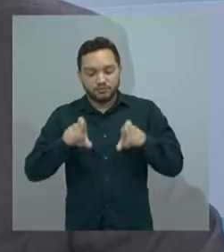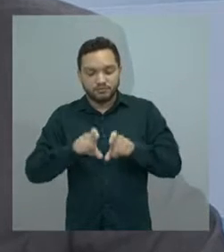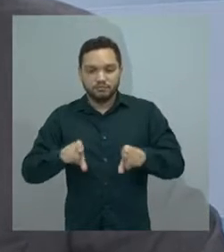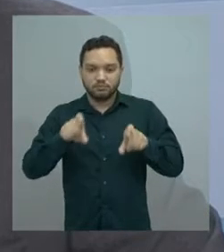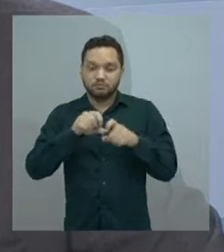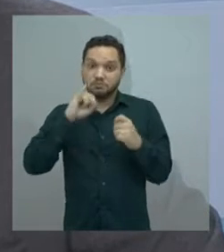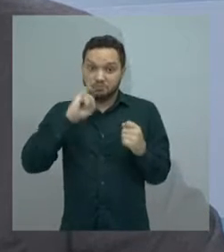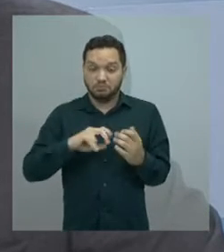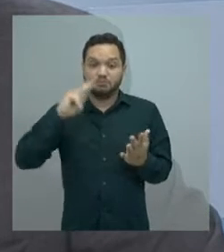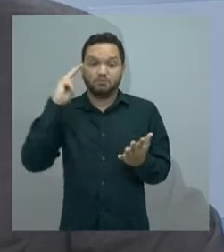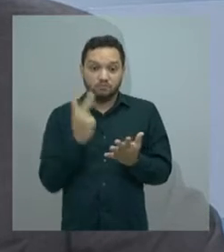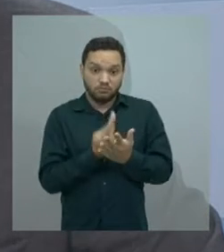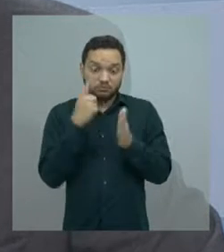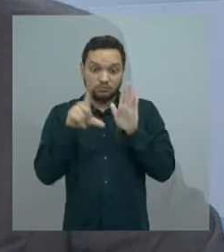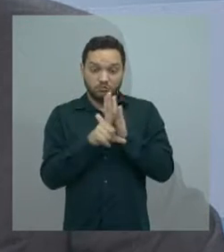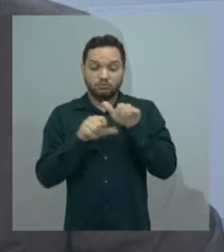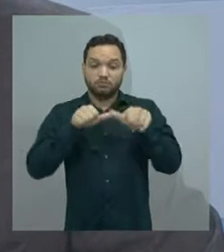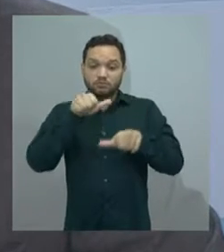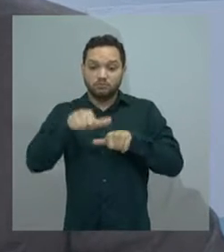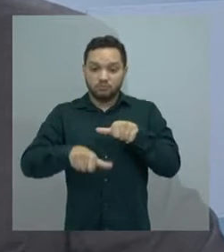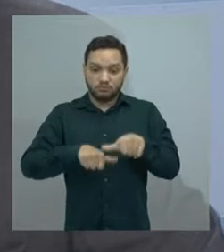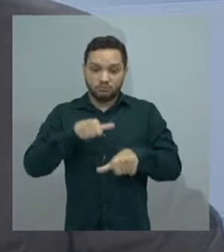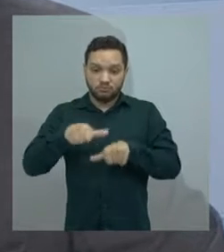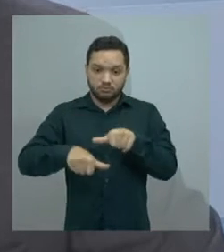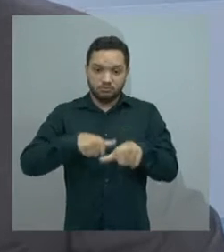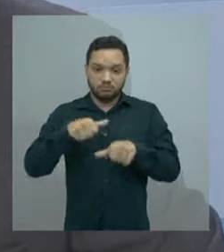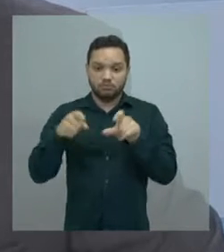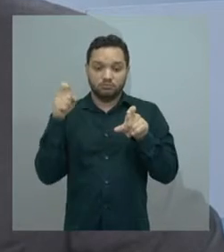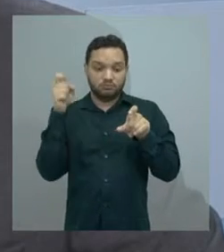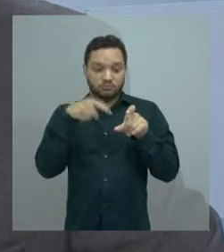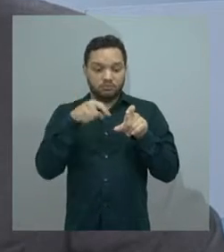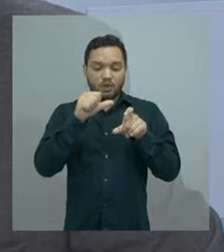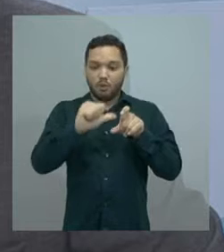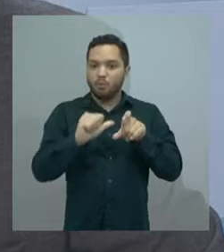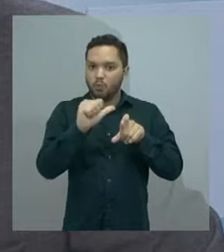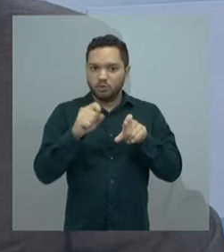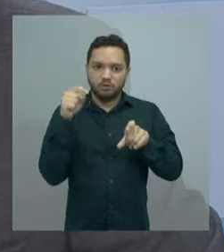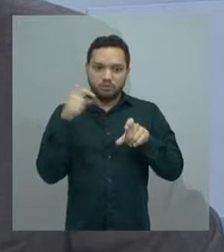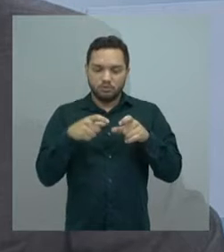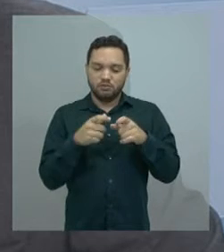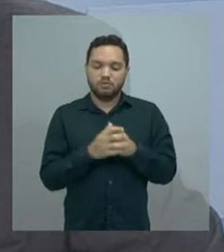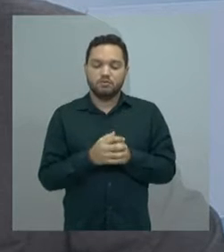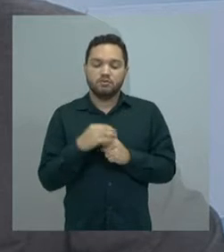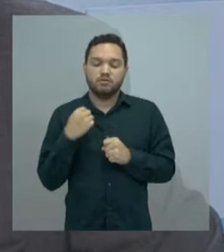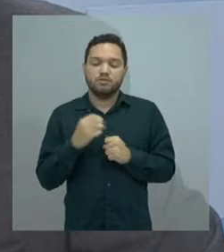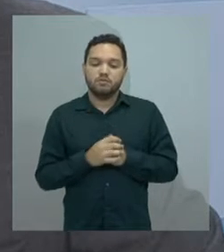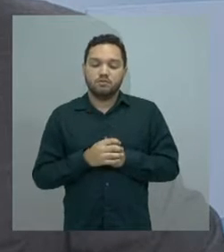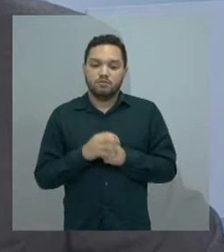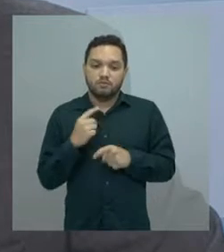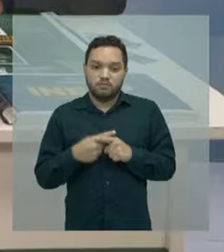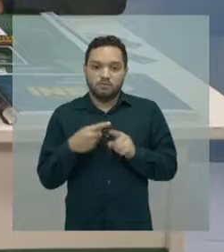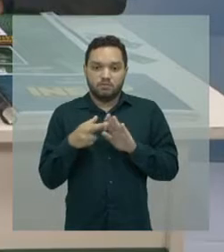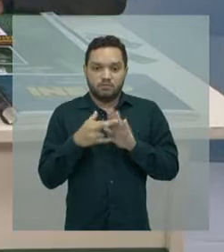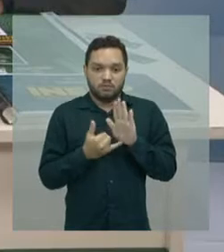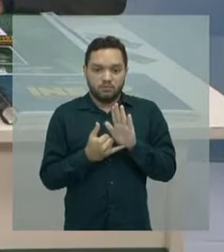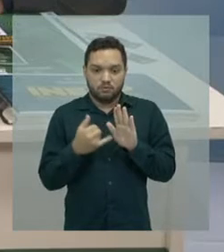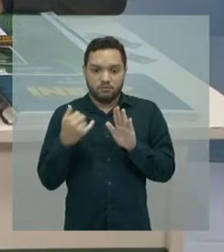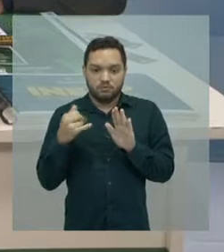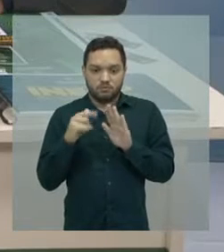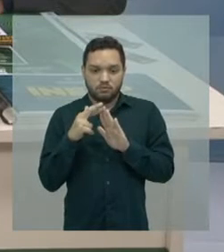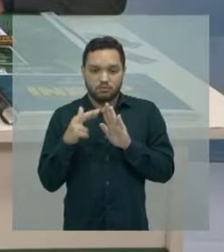alguma alteração legislativa, a gente atualiza o arquivo. E vai ter, porque inclusive o regimento interno da casa está